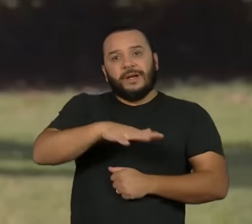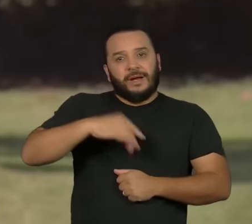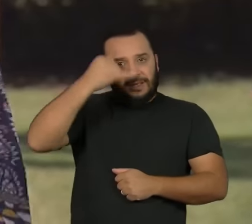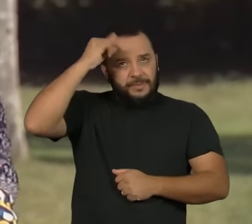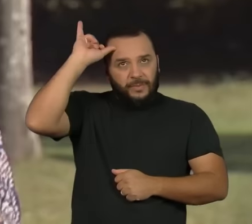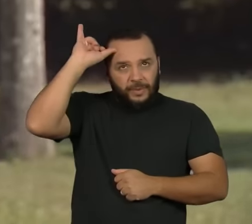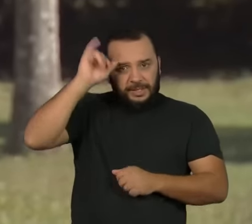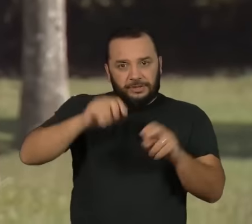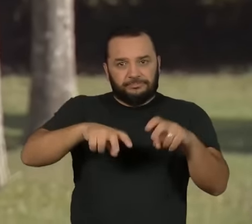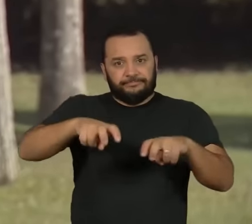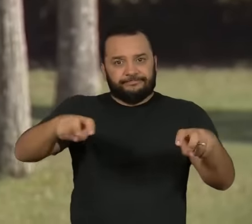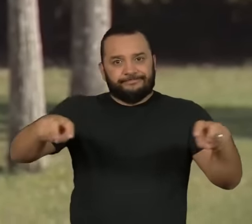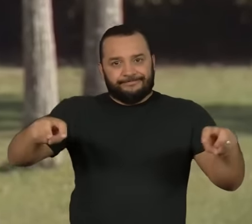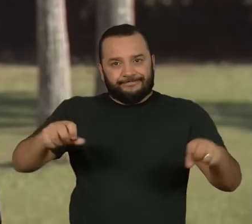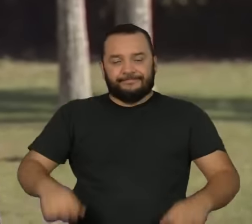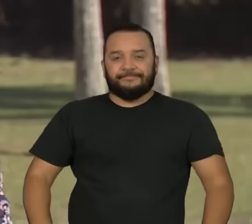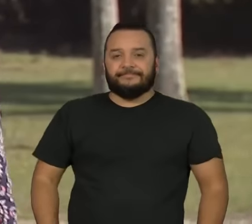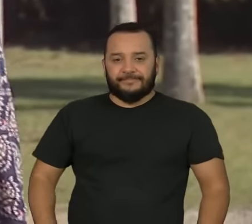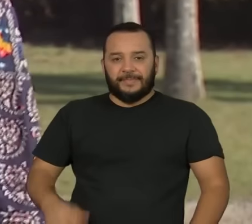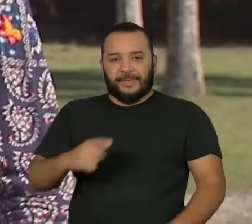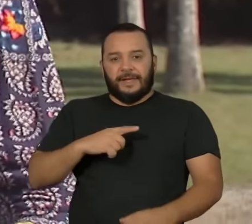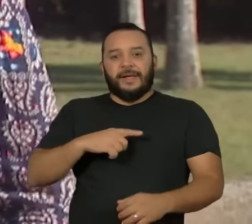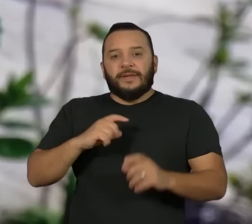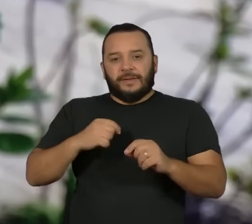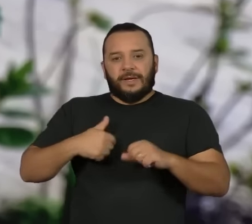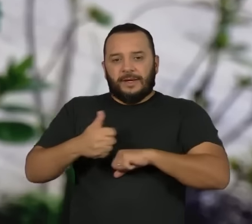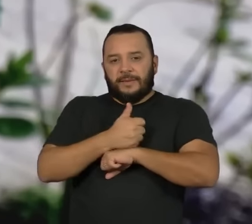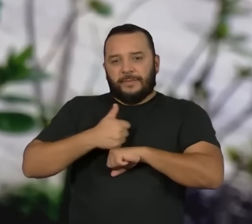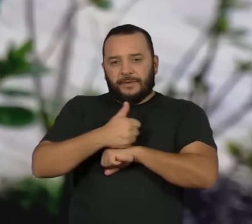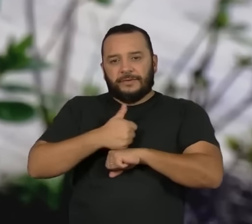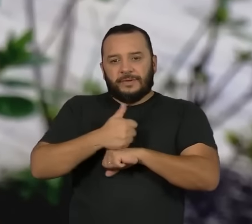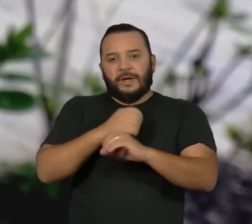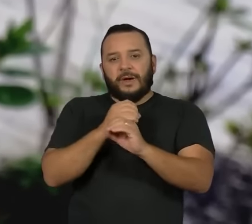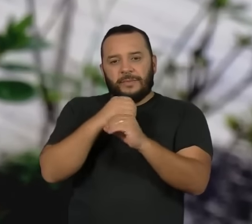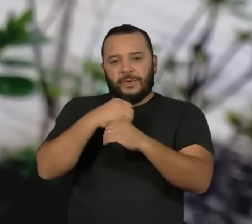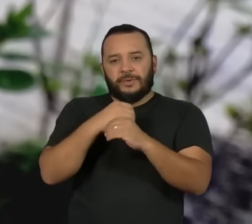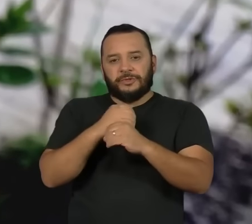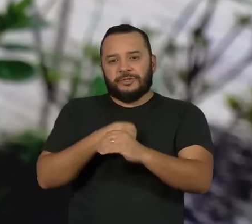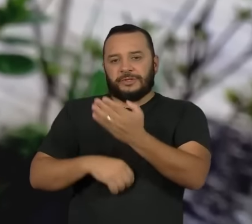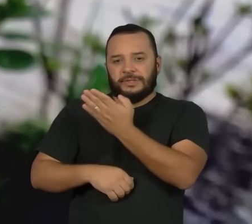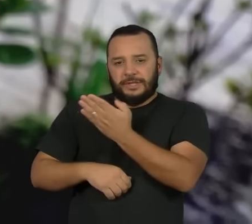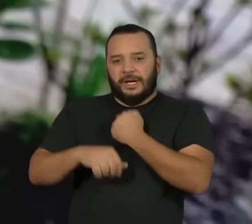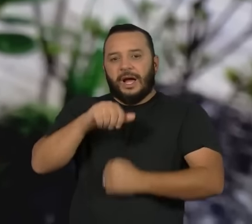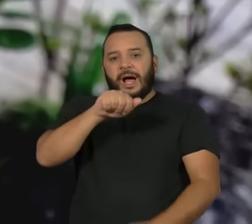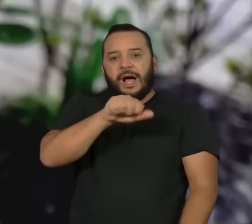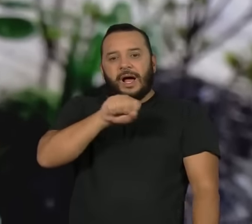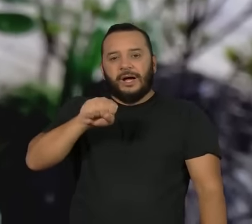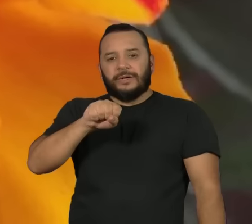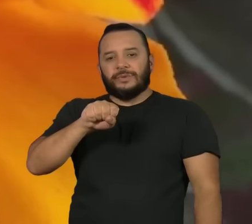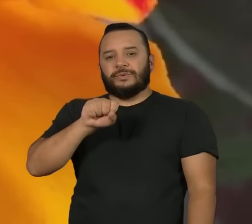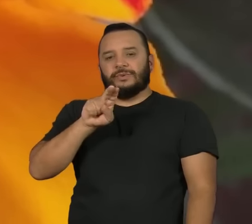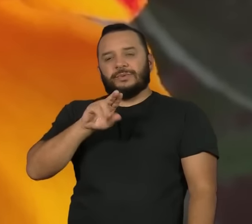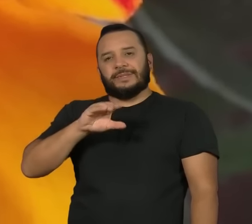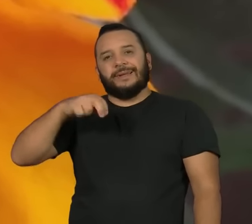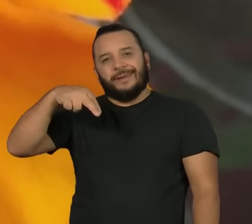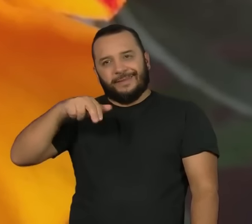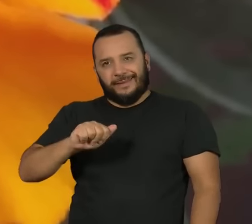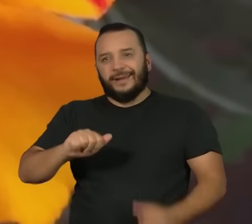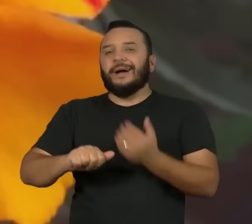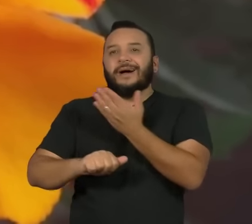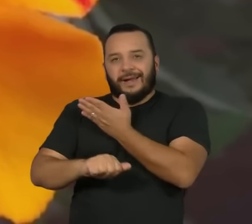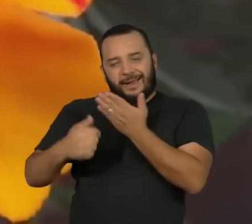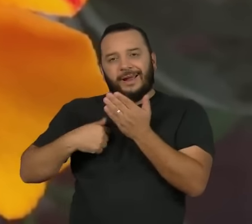A bióloga e paisagista Assucena Tupiaçu registra mais de 300 espécies de plantas que florescem em